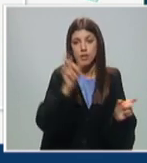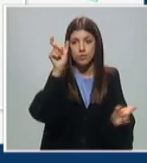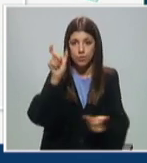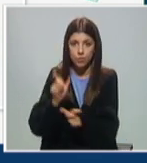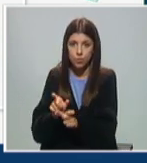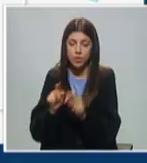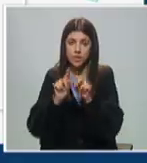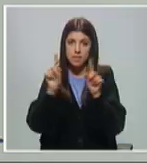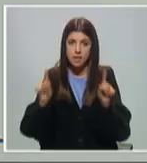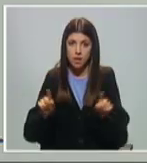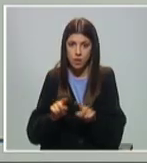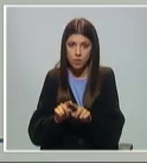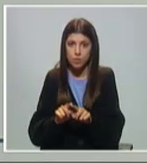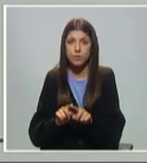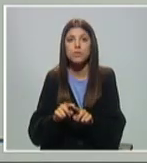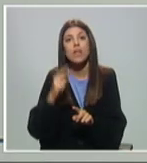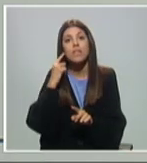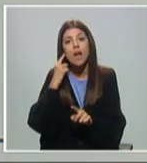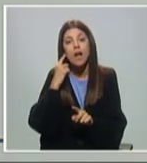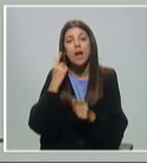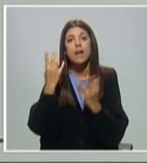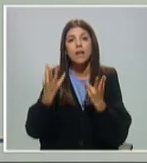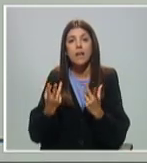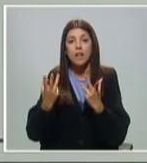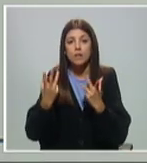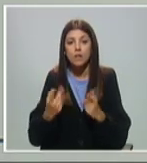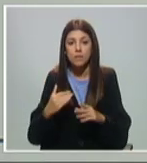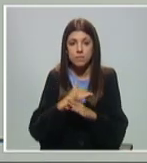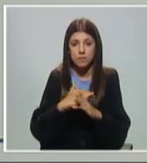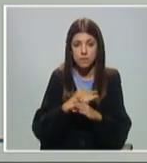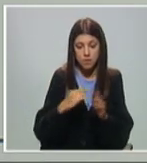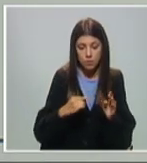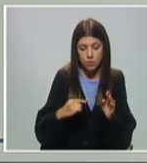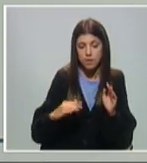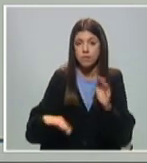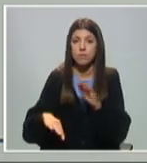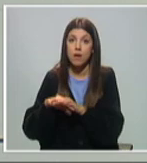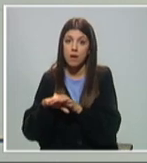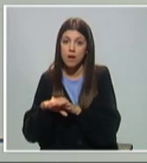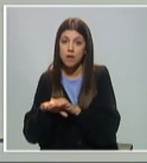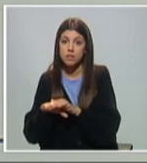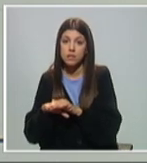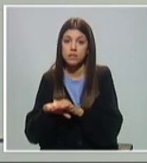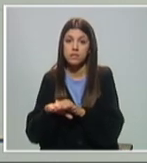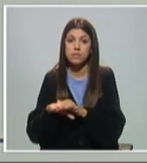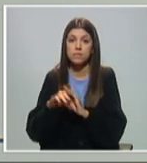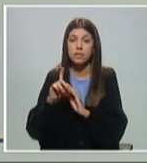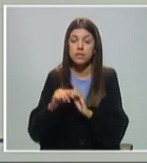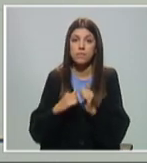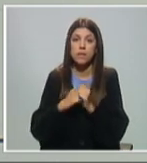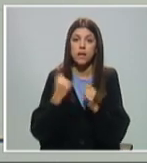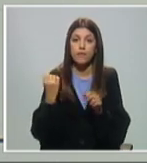endereço. A partir daí, calculamos a média, o mínimo, o máximo, utilizamos ainda a